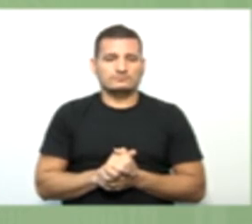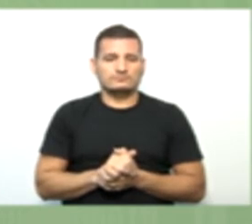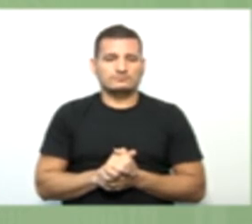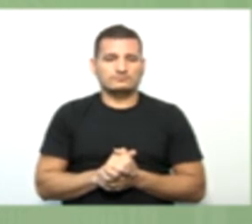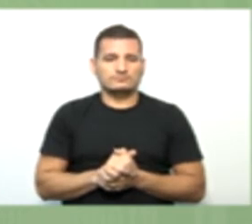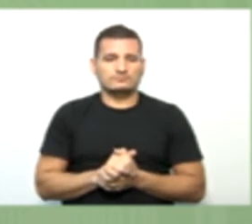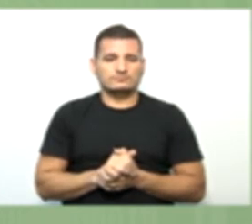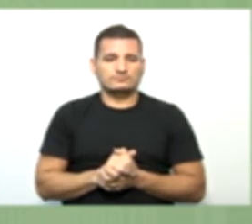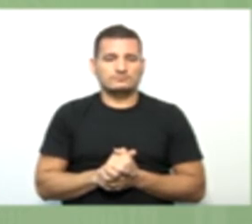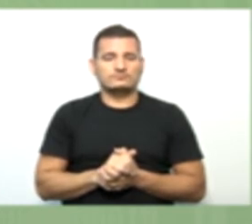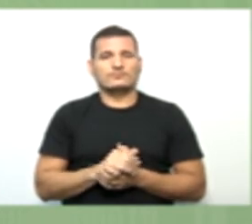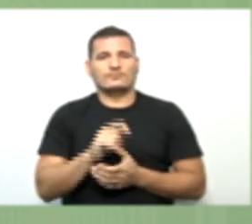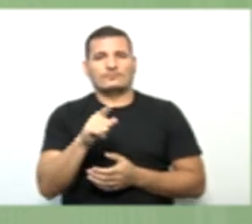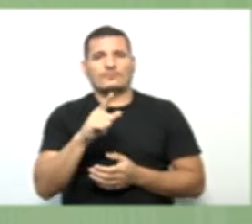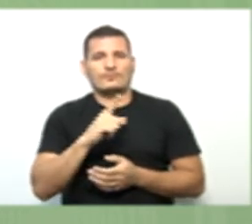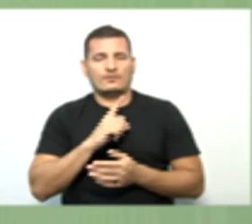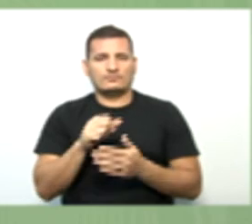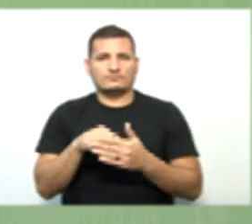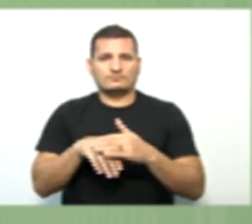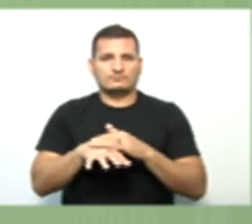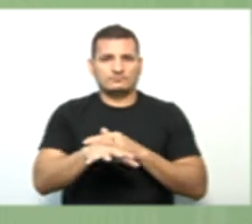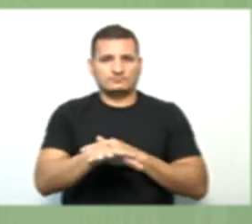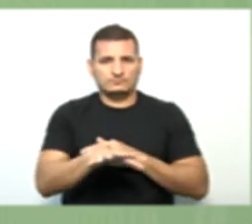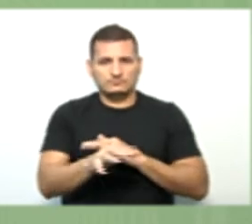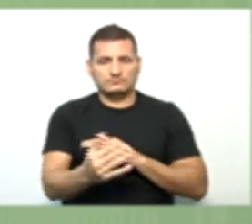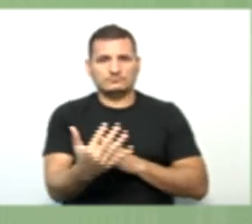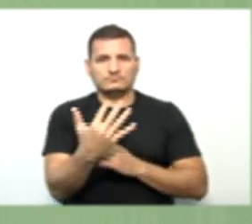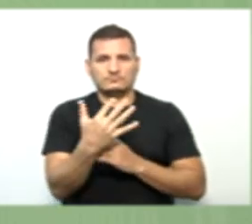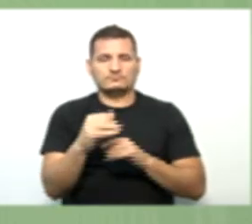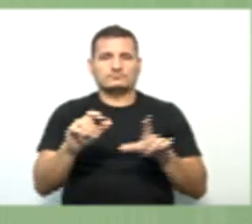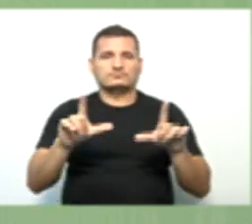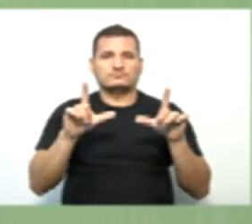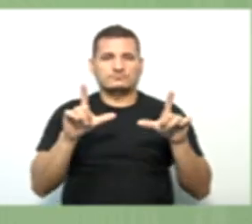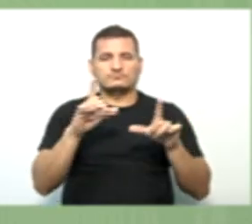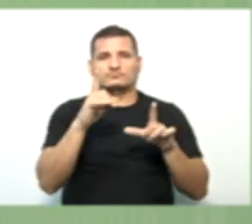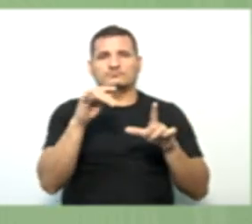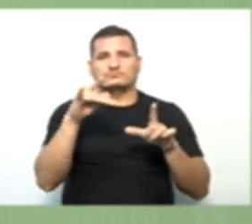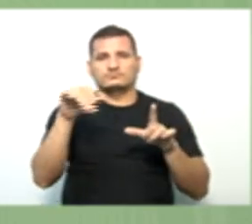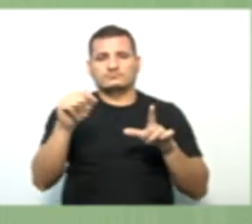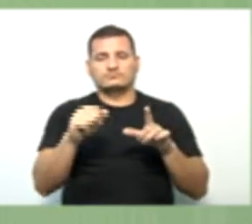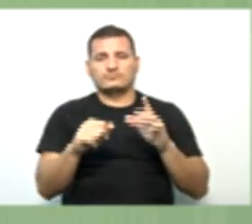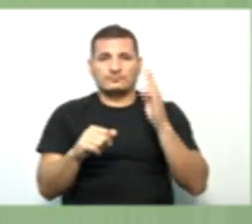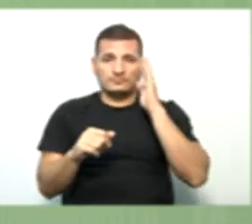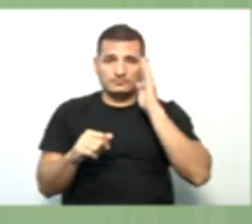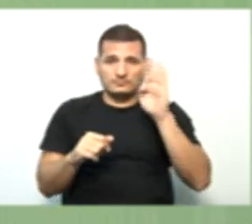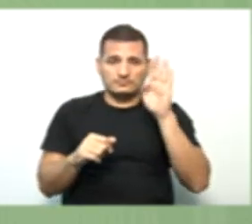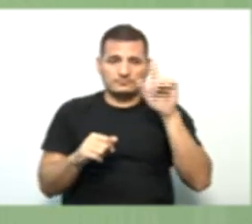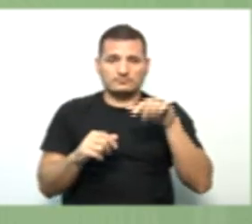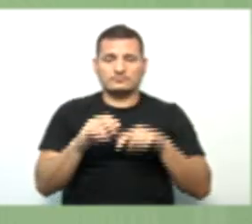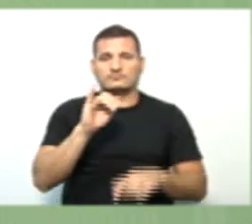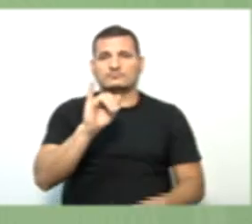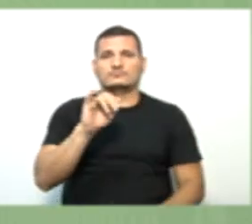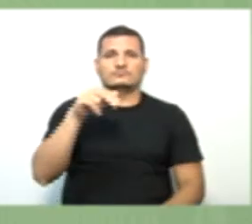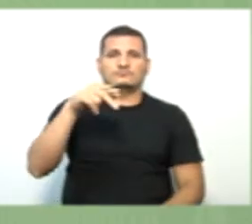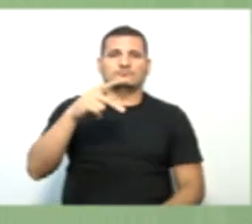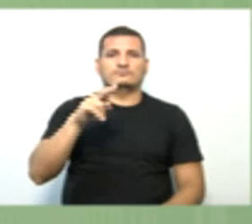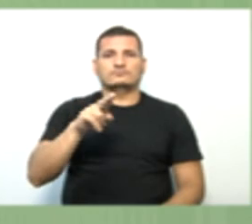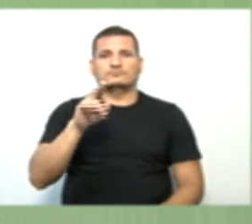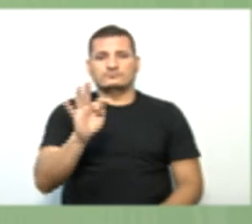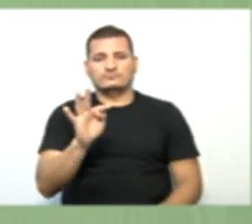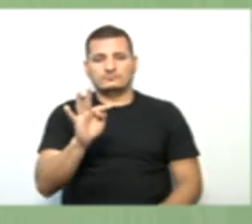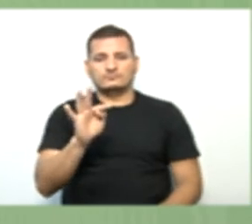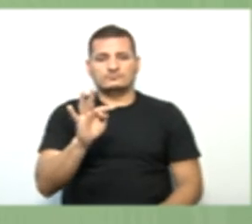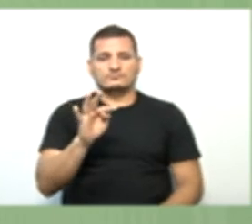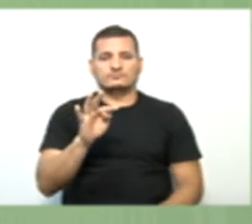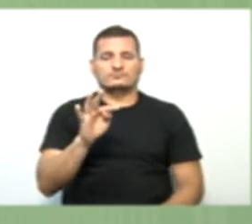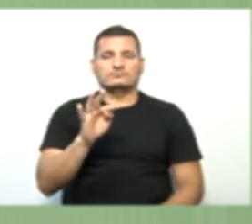Bom, daí nós temos os comandos de entrada e saída de dados. Os principais são o input e o print. Então, o comando input,